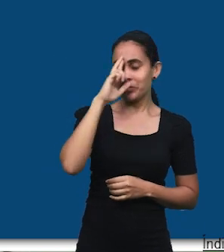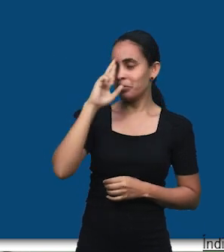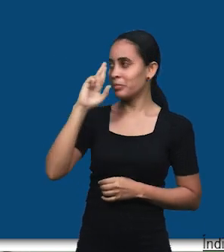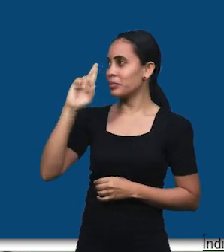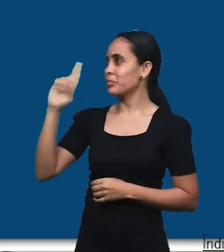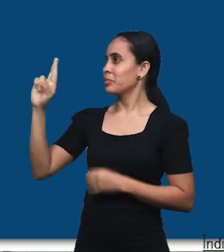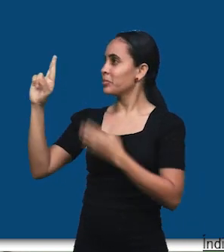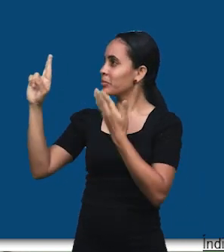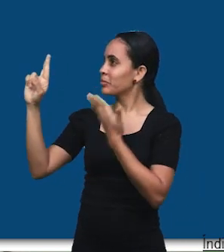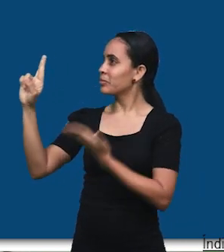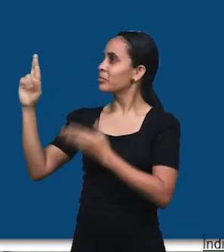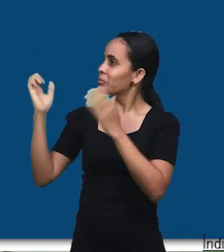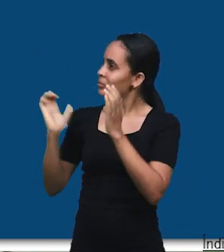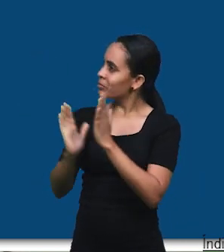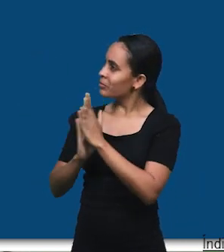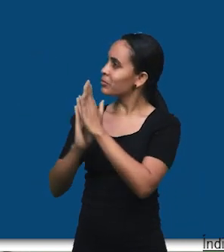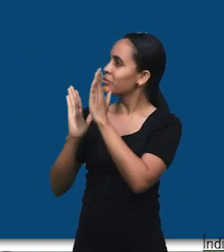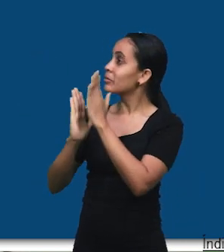pelas